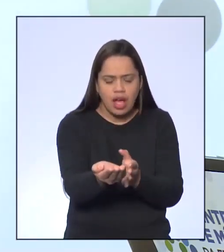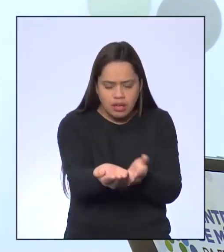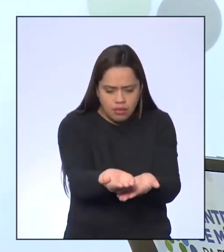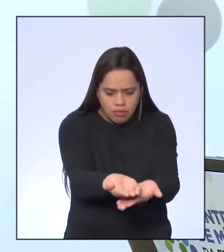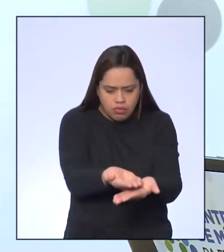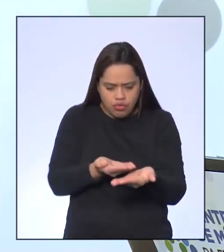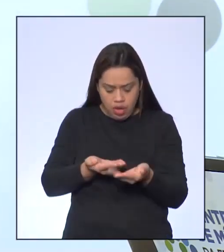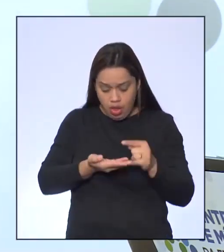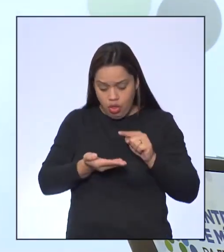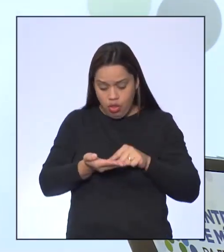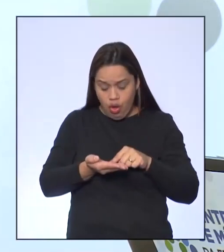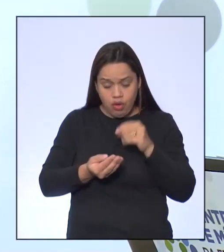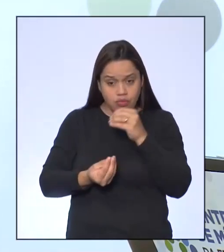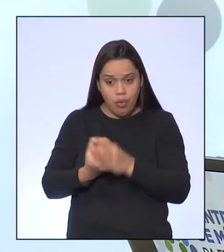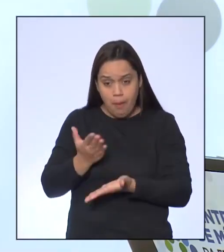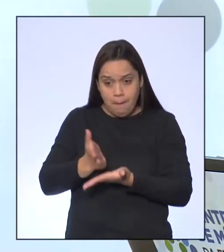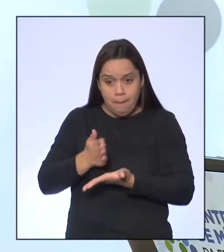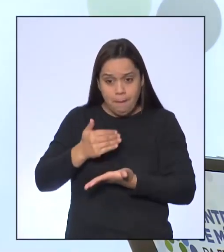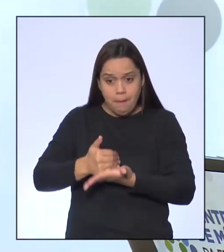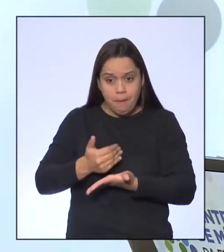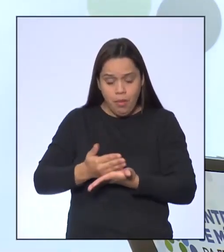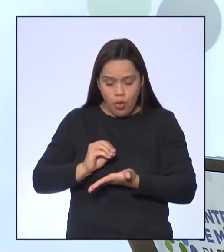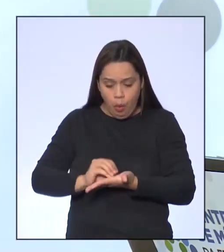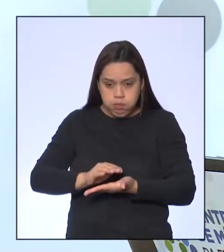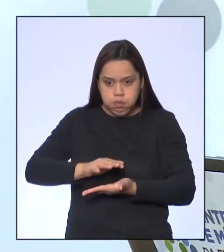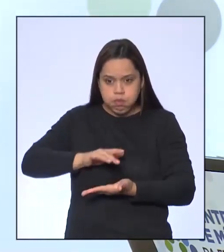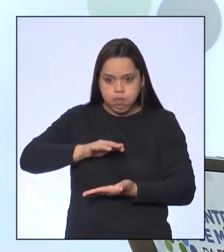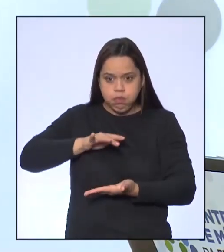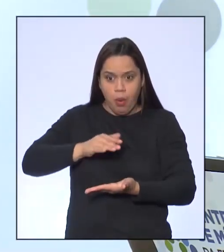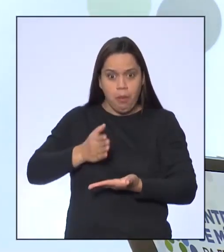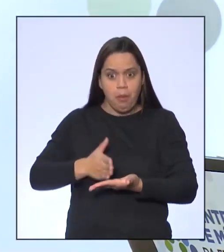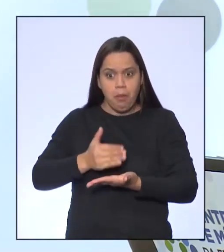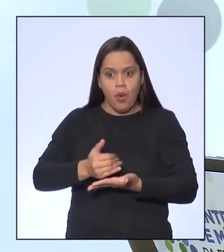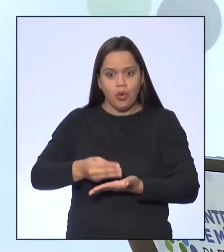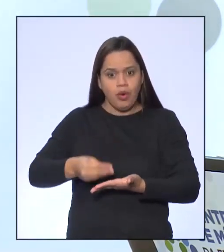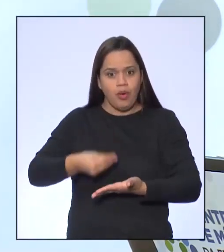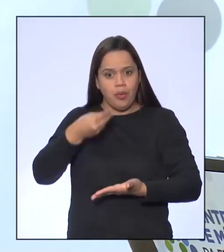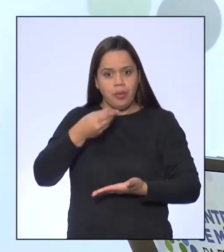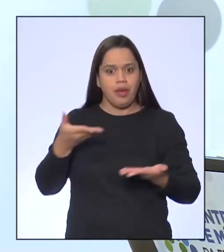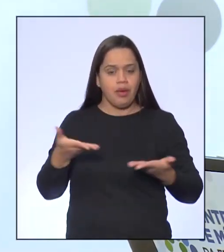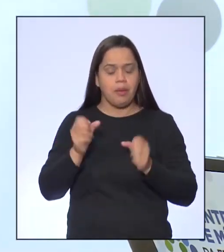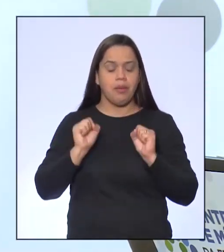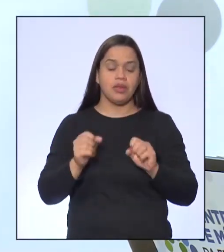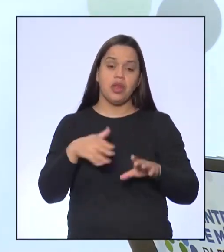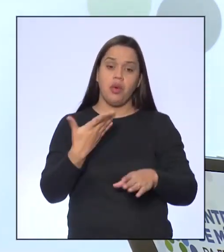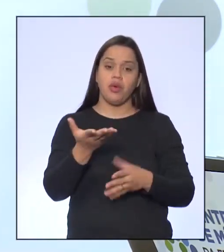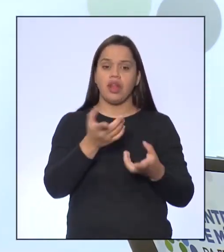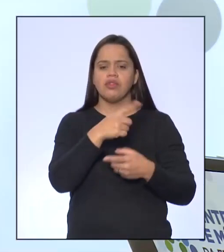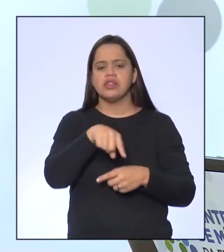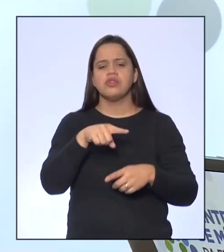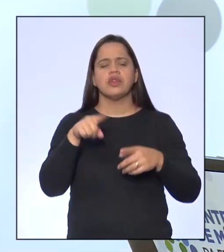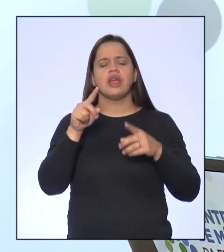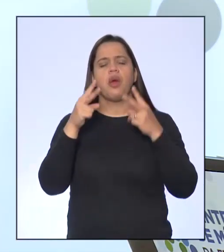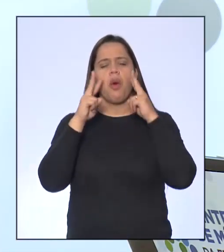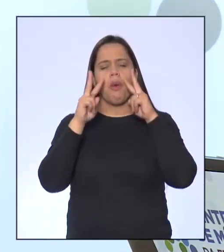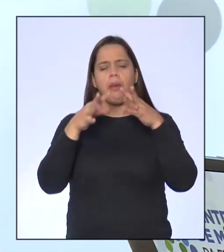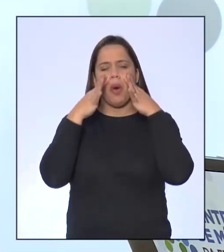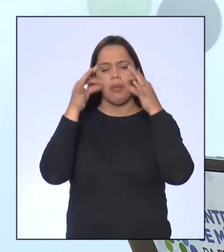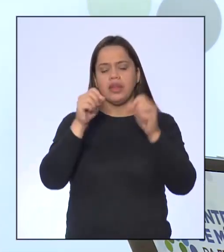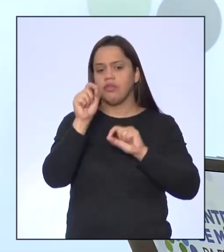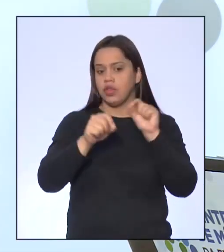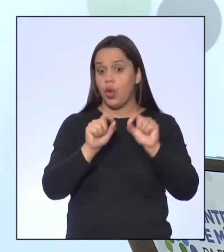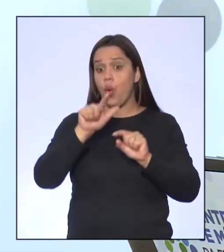são várias. Eu quero que vocês pensem assim, agora, né, com um pouquinho mais de informação, outras transformações que a gente tem